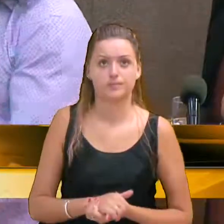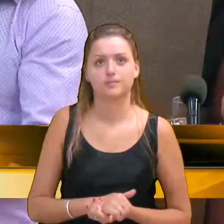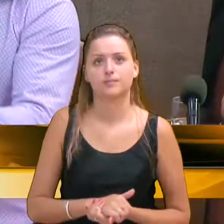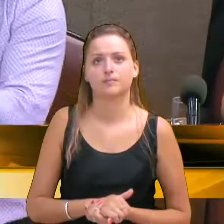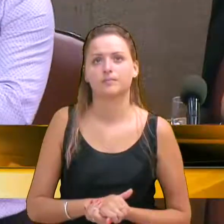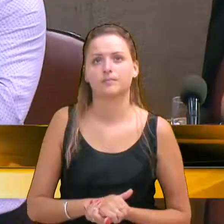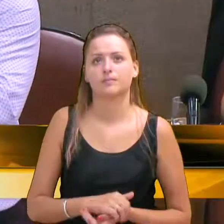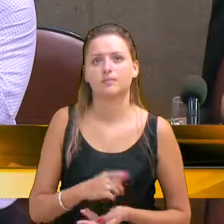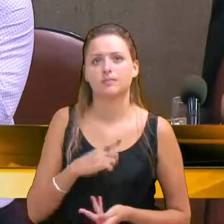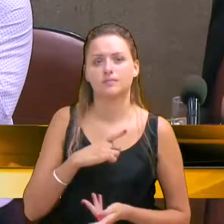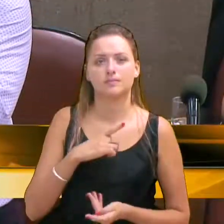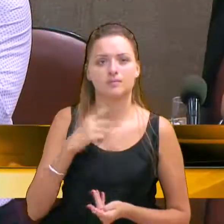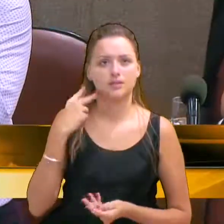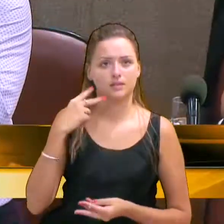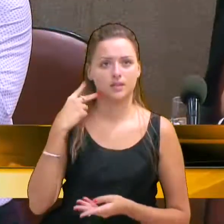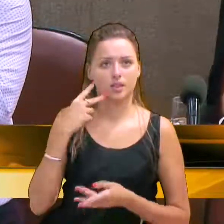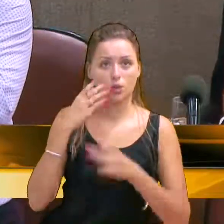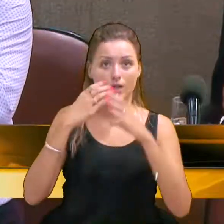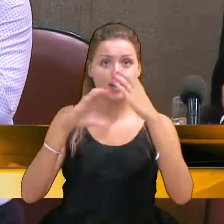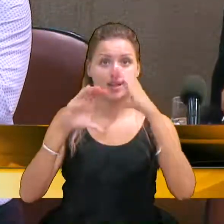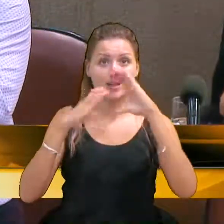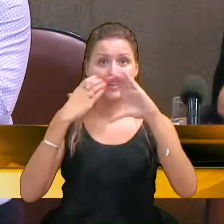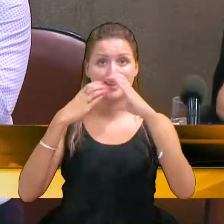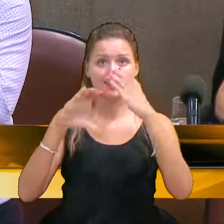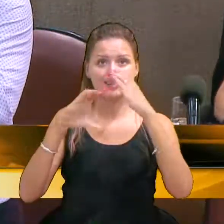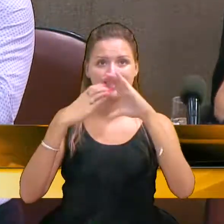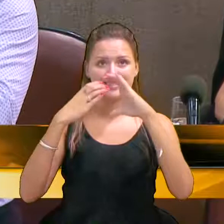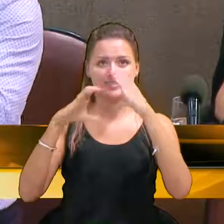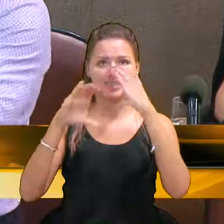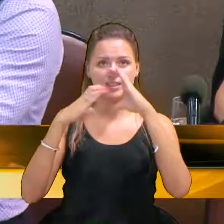Não, porque tem vereador que está cantando aqui no plenário, Lula lá.